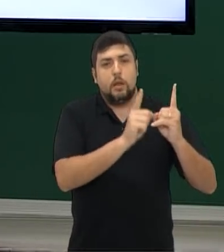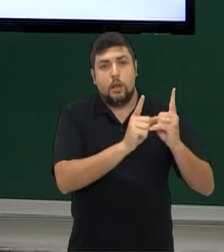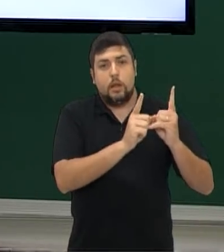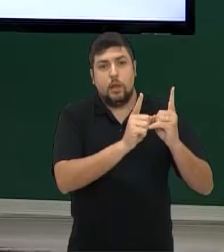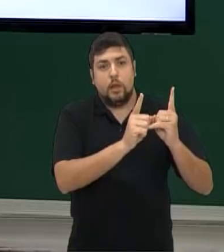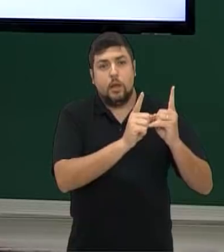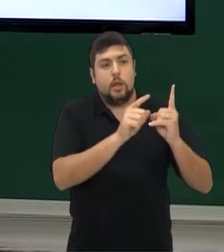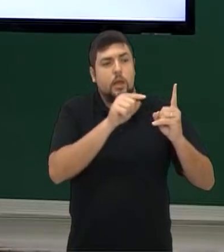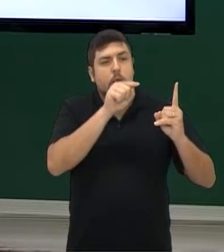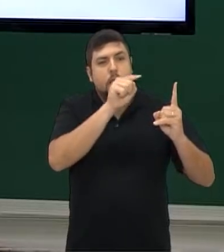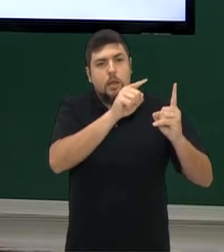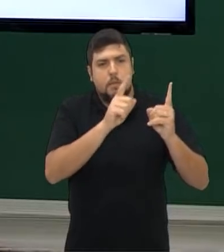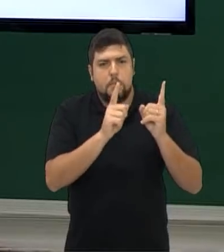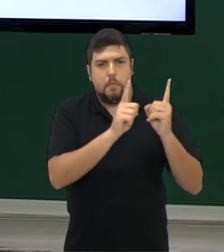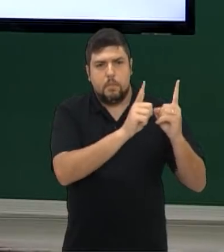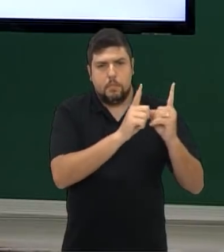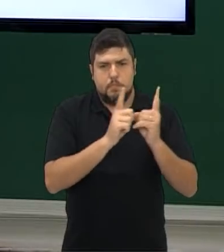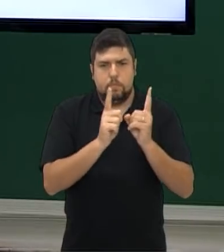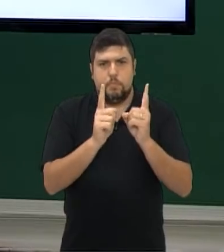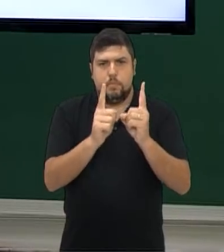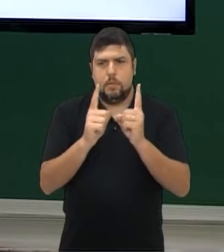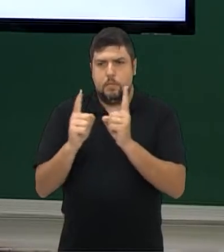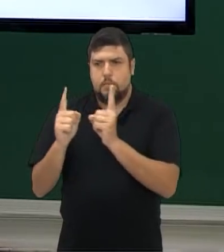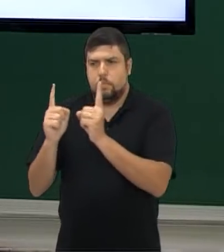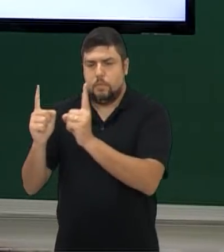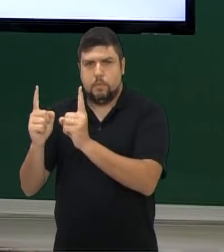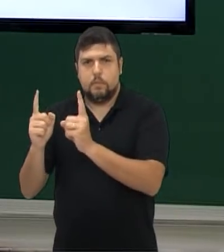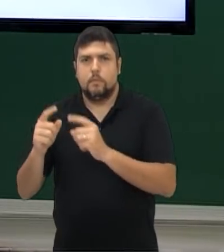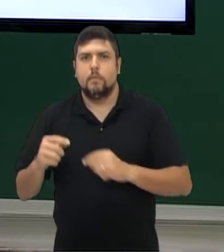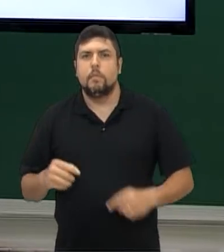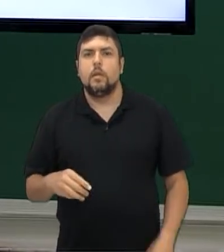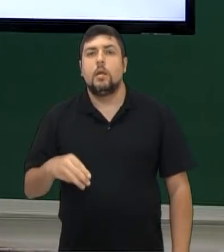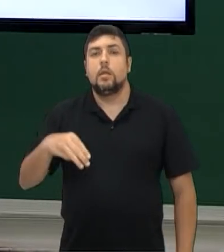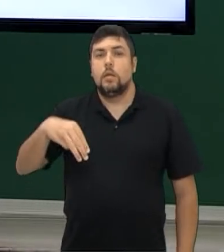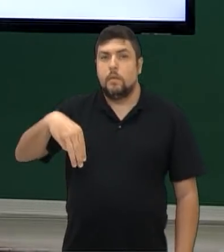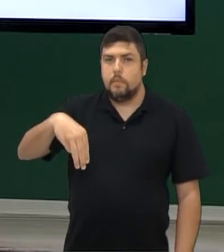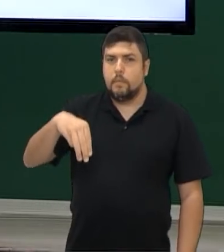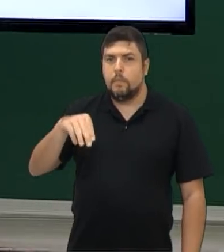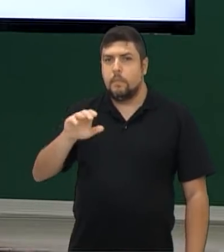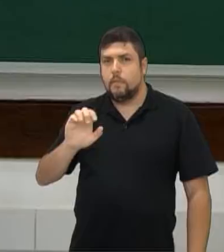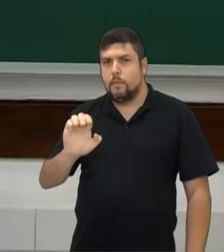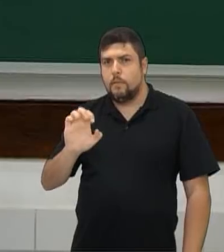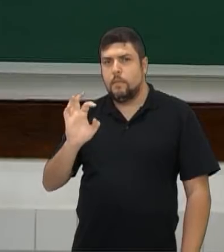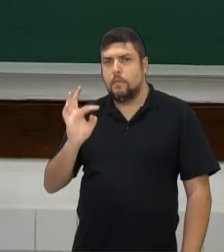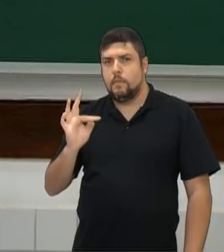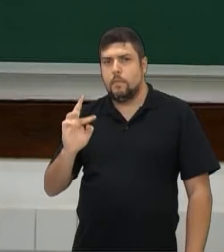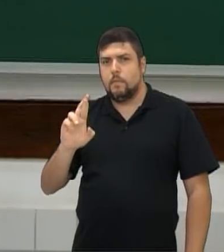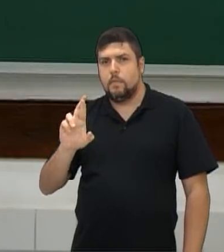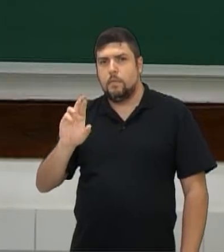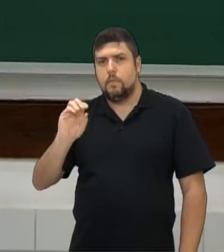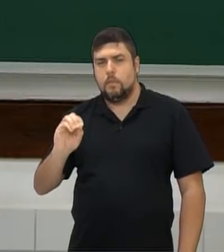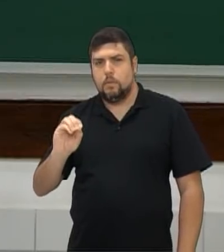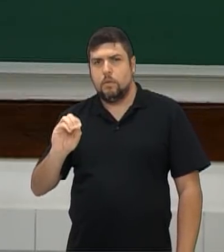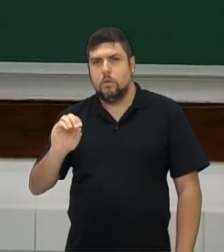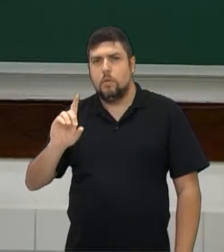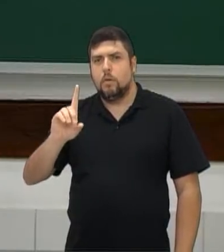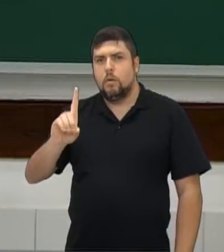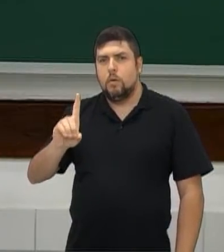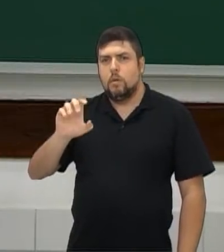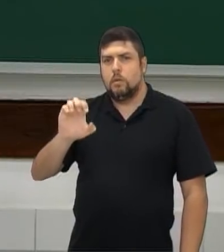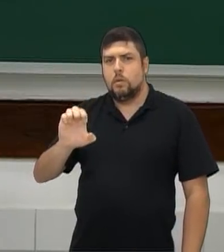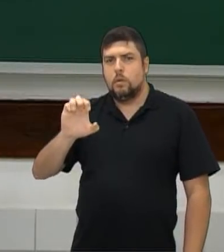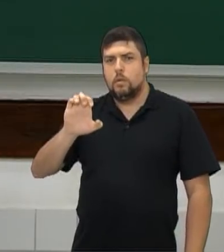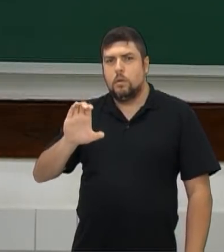Então, professor, eu já sei. O nosso sistema métrico é chamado de sistema métrico